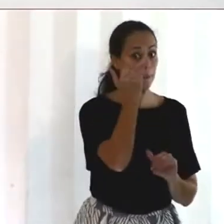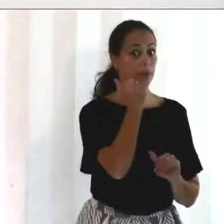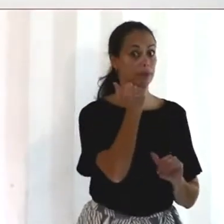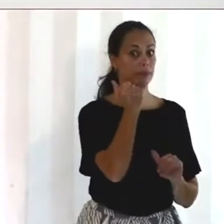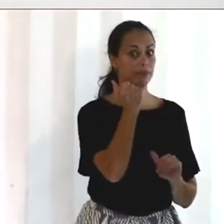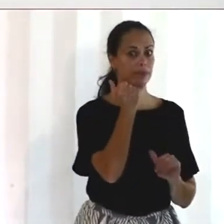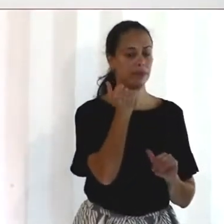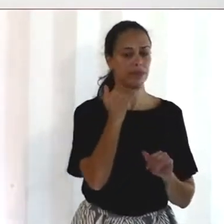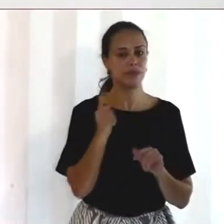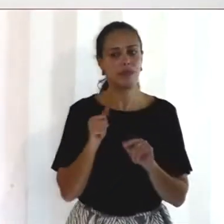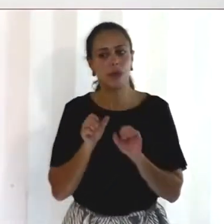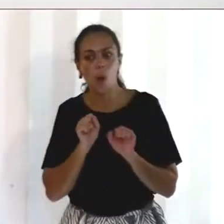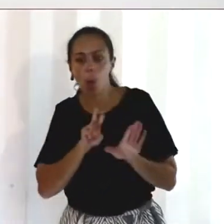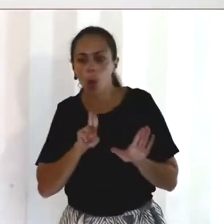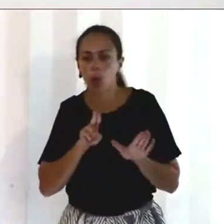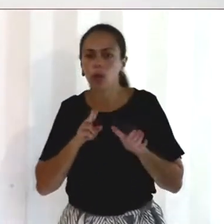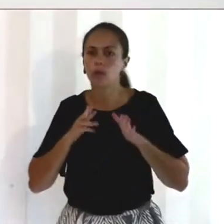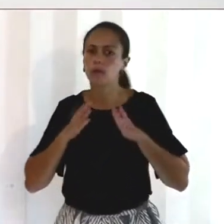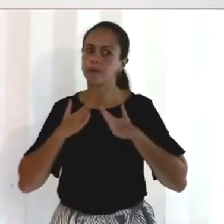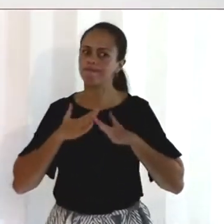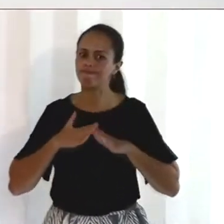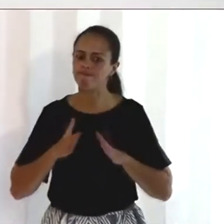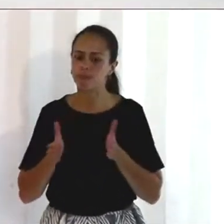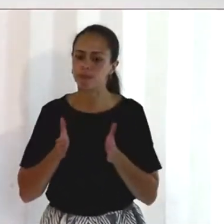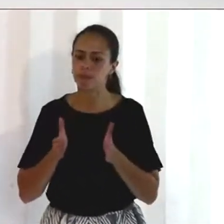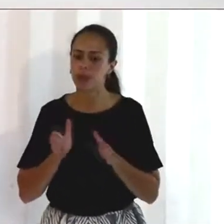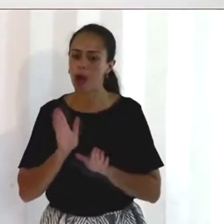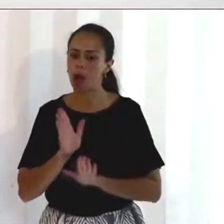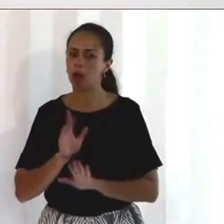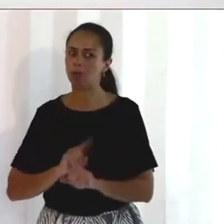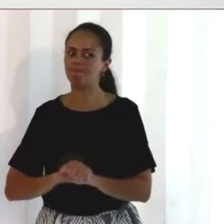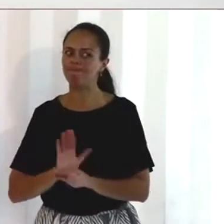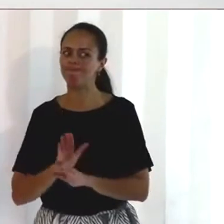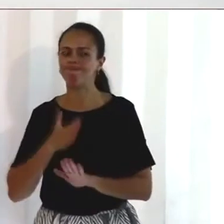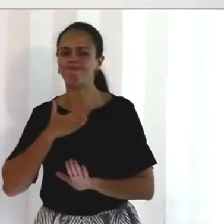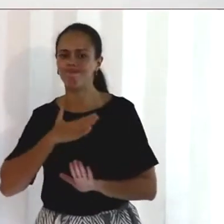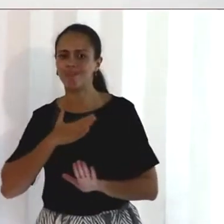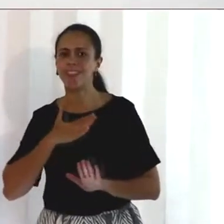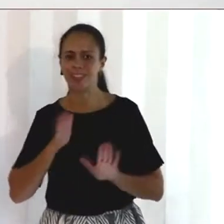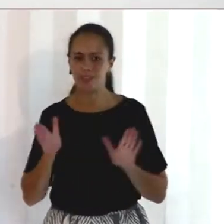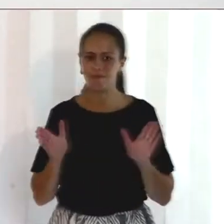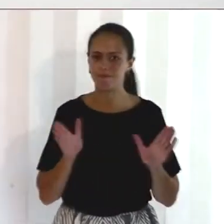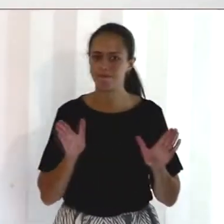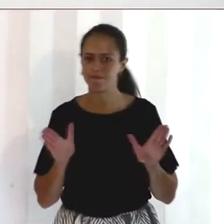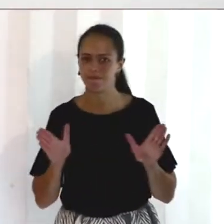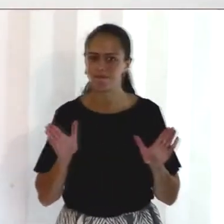que o domínio próprio é muito importante. Por quê? Por causa da ira.